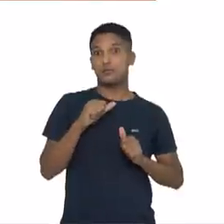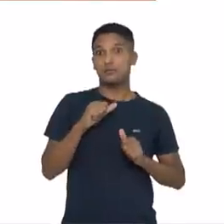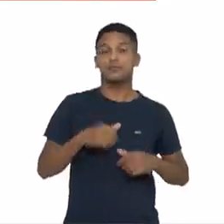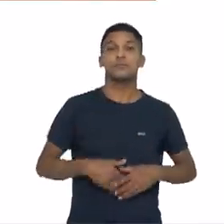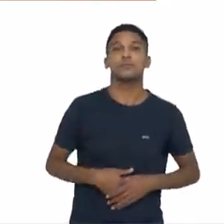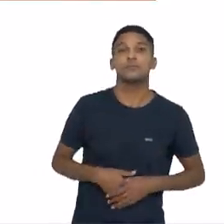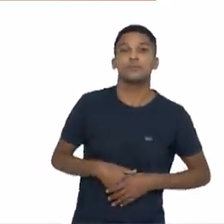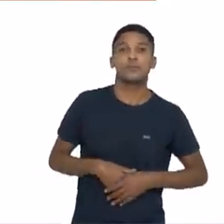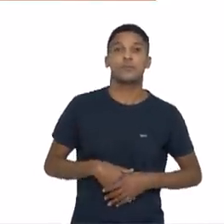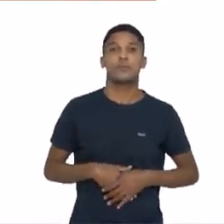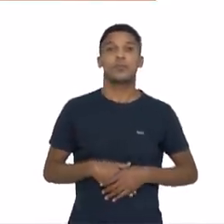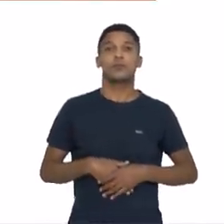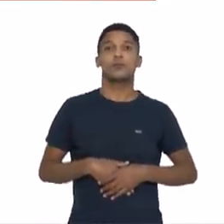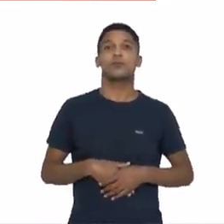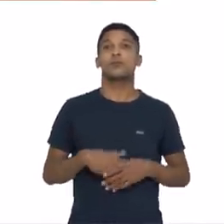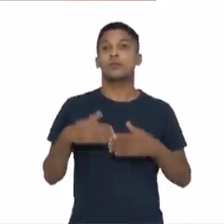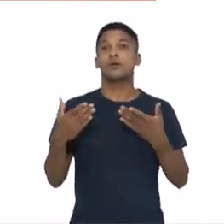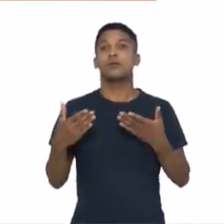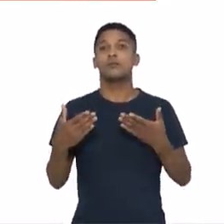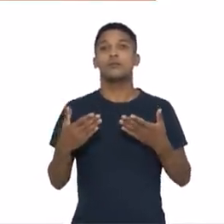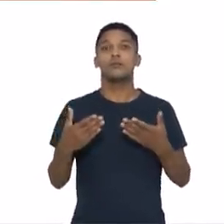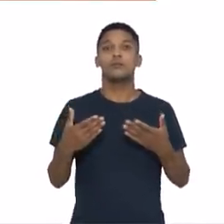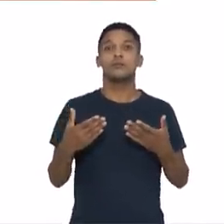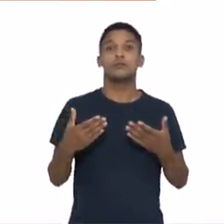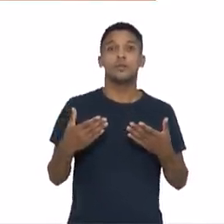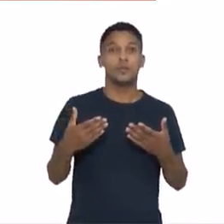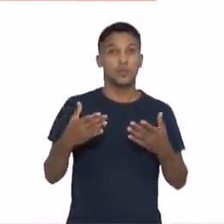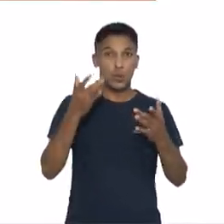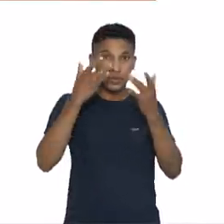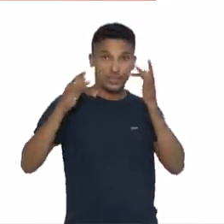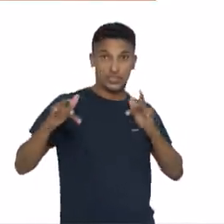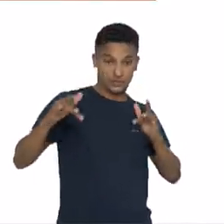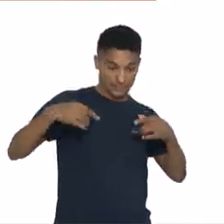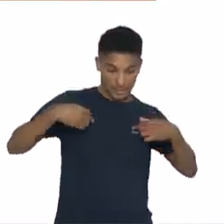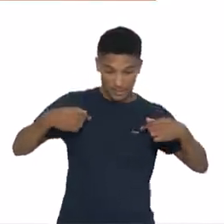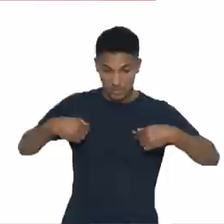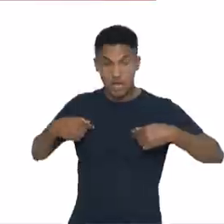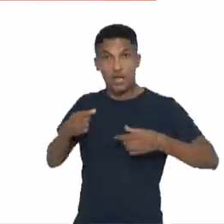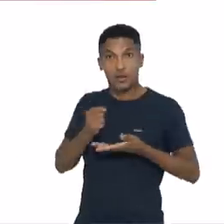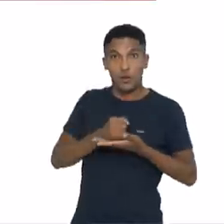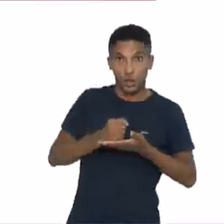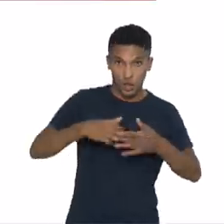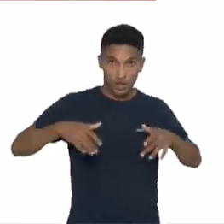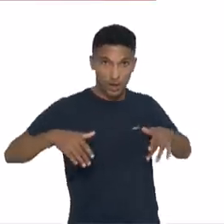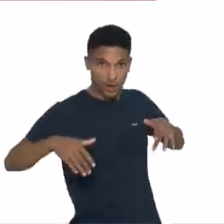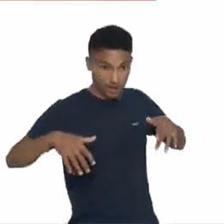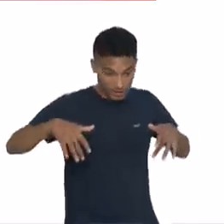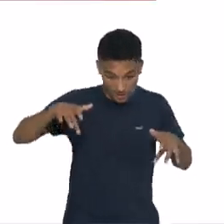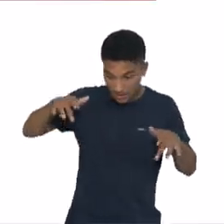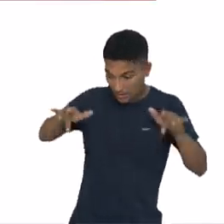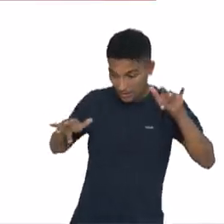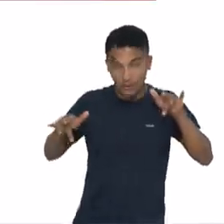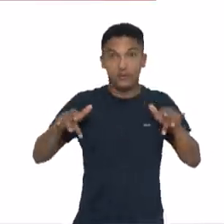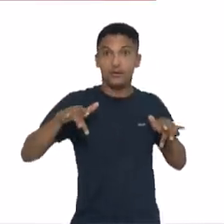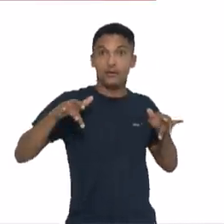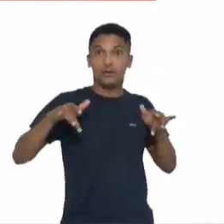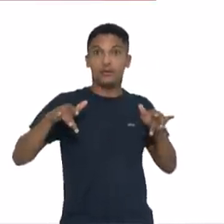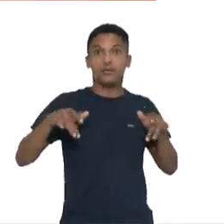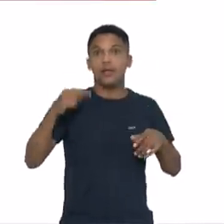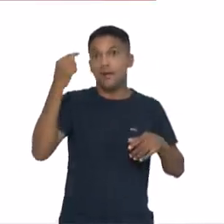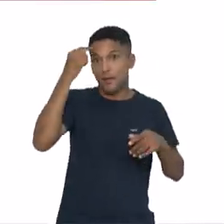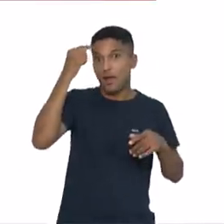Os artistas possuem controle corporal, domínio dos reflexos, equilíbrio do corpo e mente,